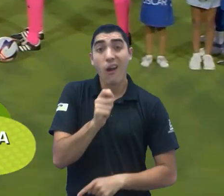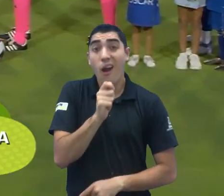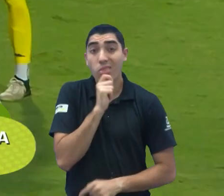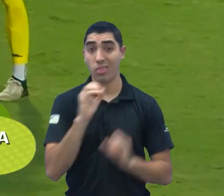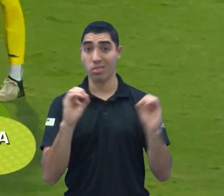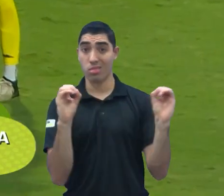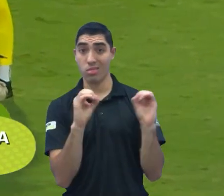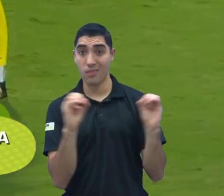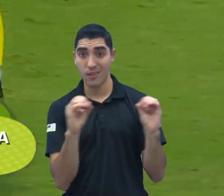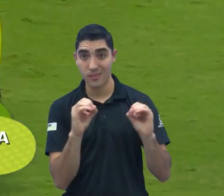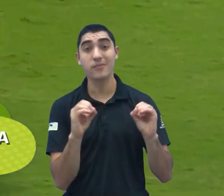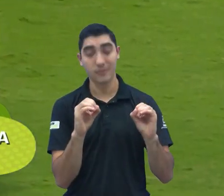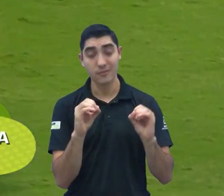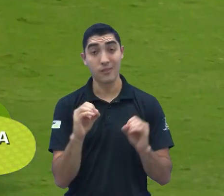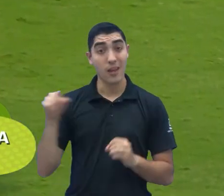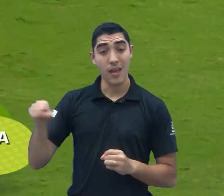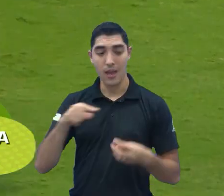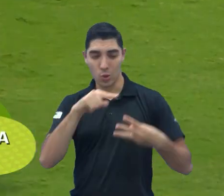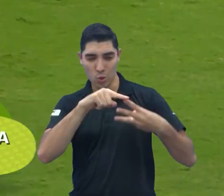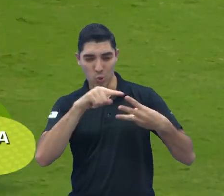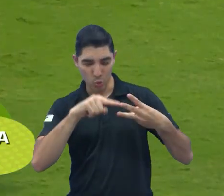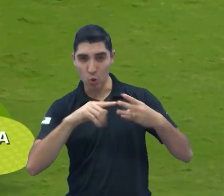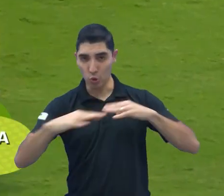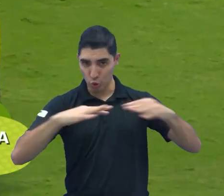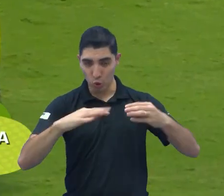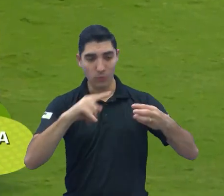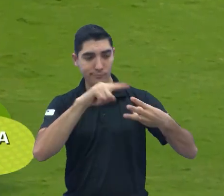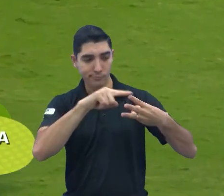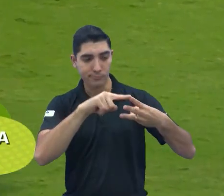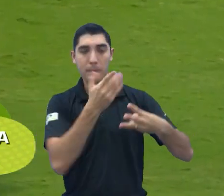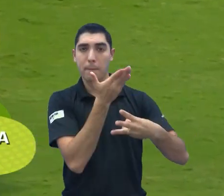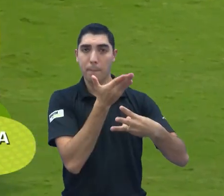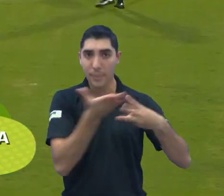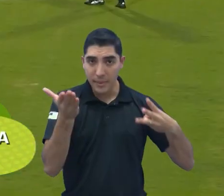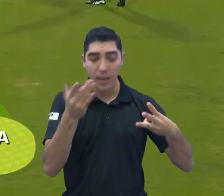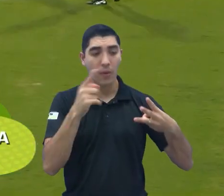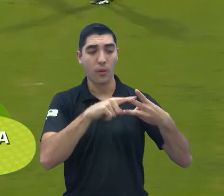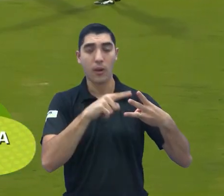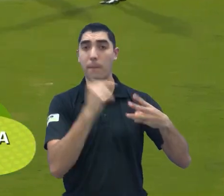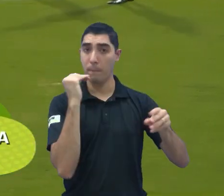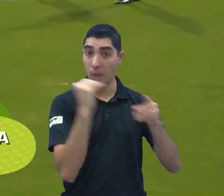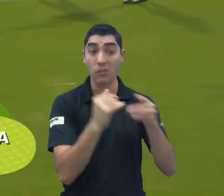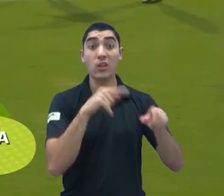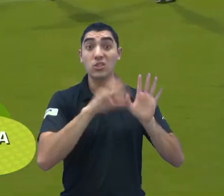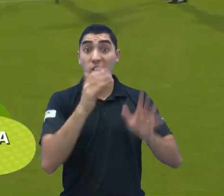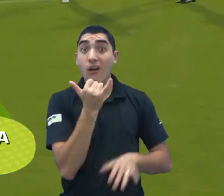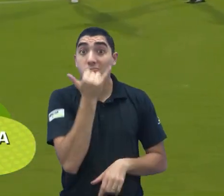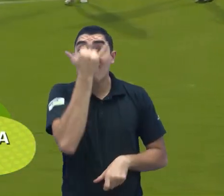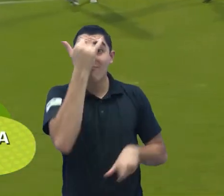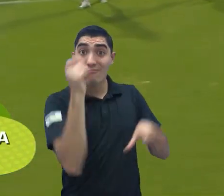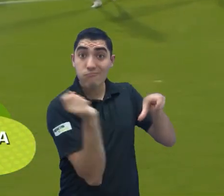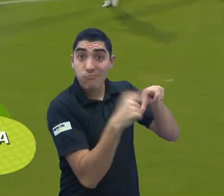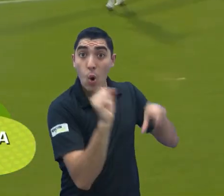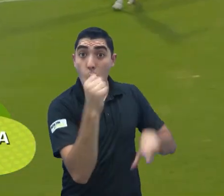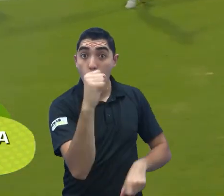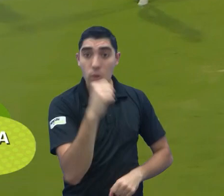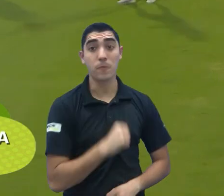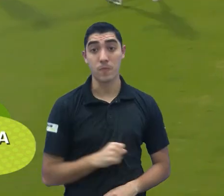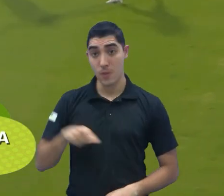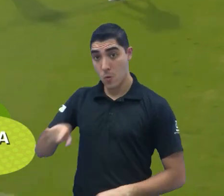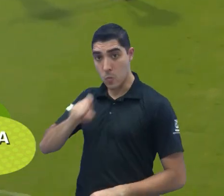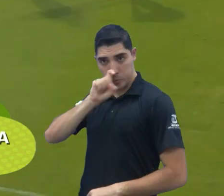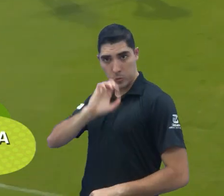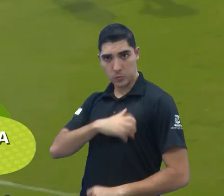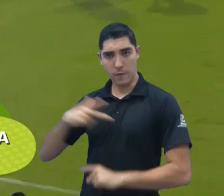e em apenas 2 partidas já havia cedido 8 gols. Já o São José veio de vitória contra o Grêmio